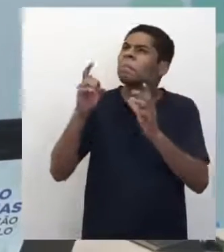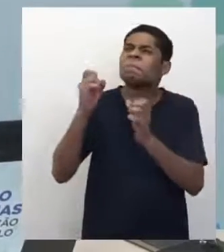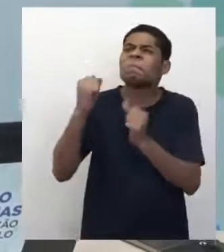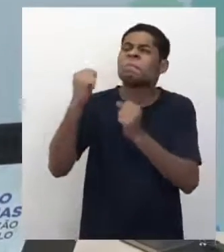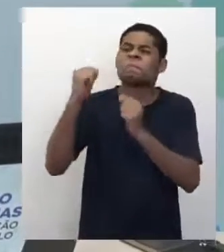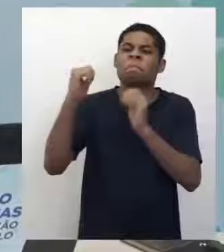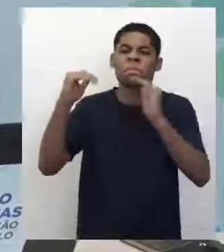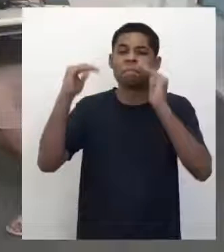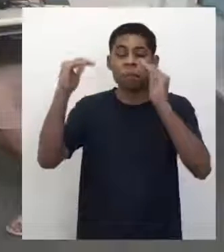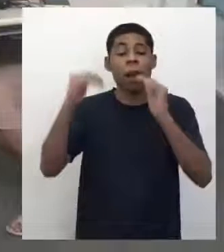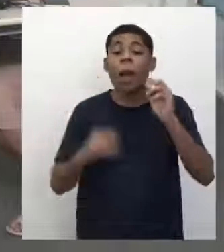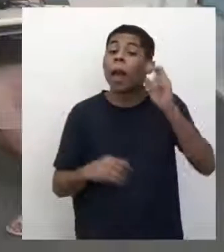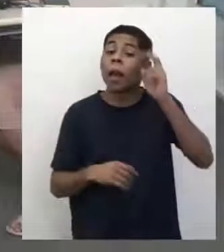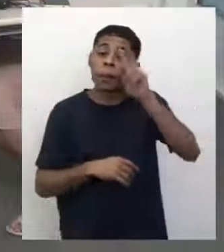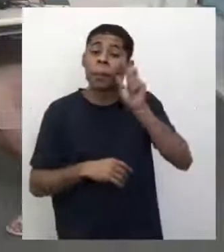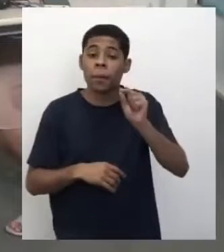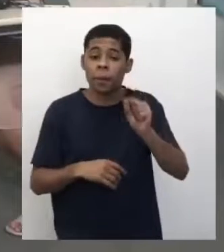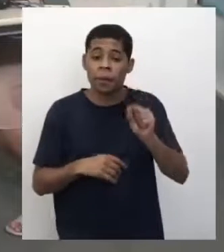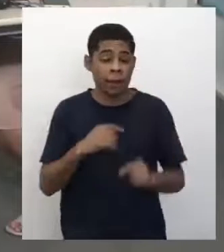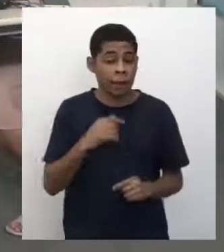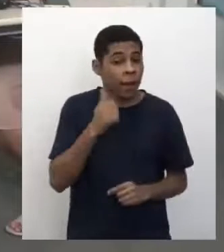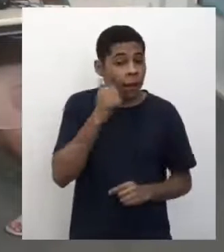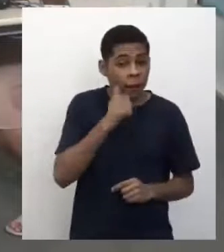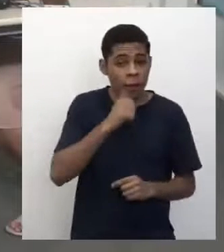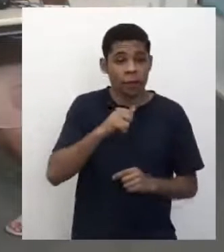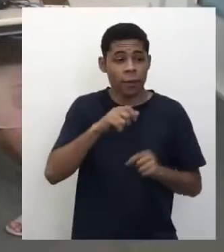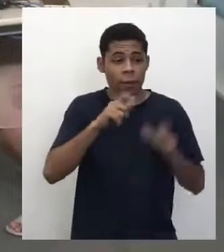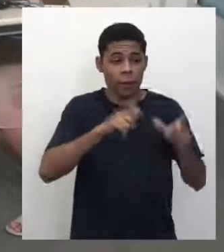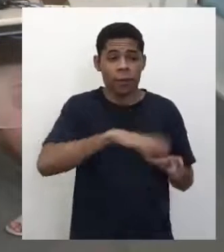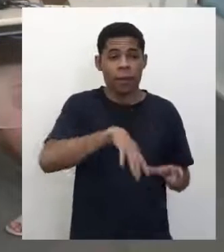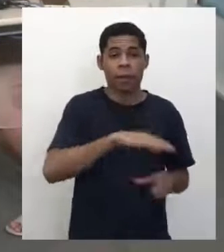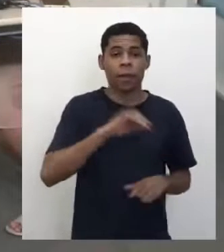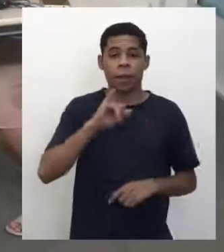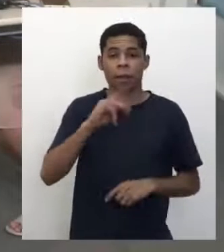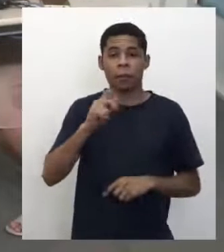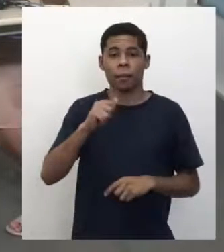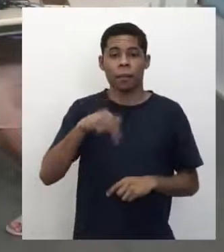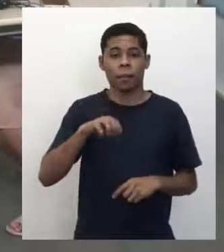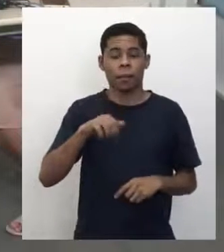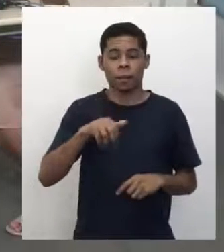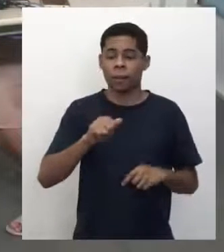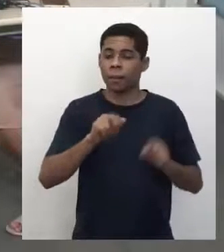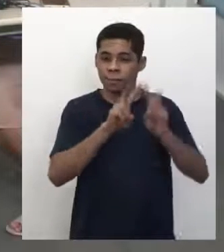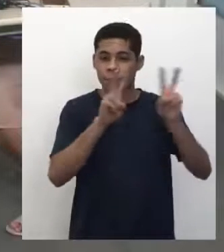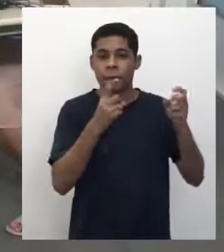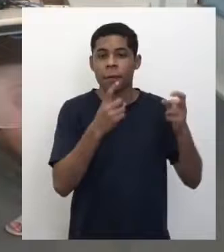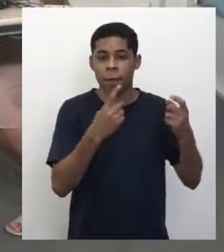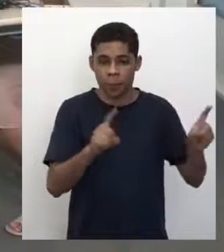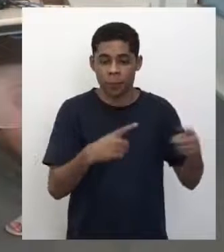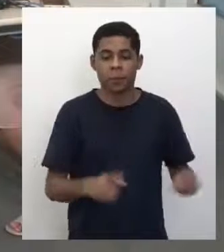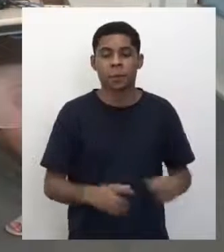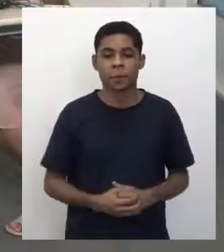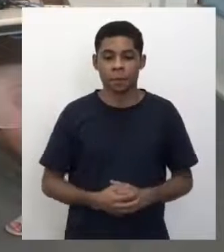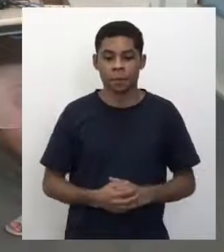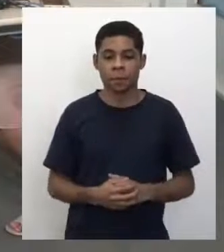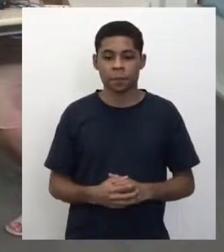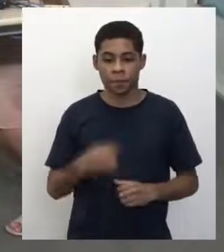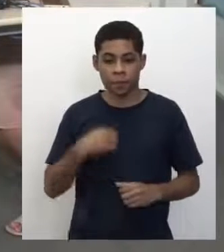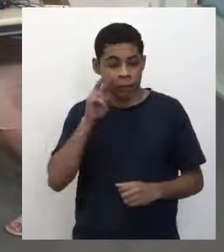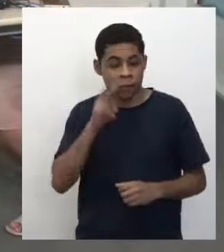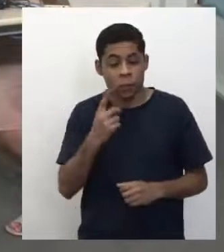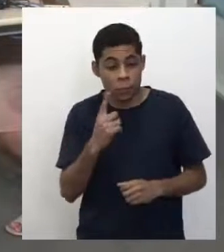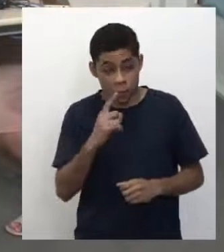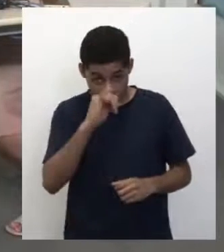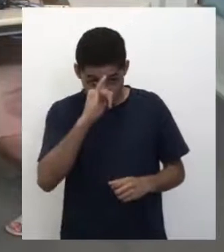Garota de Ipanema. Olha, eu cheguei na história, professor. A professora Fernanda chega em cima de um unicórnio voador. Pro Camila, valeu.